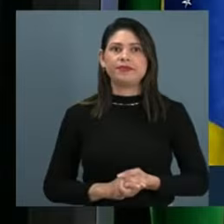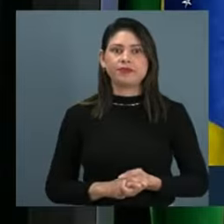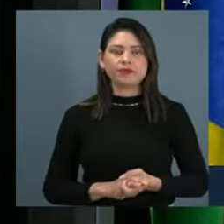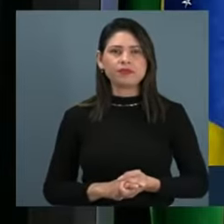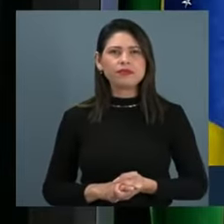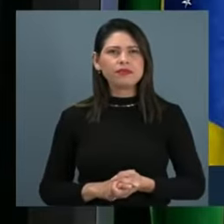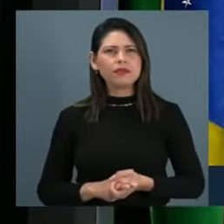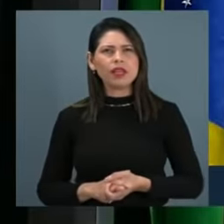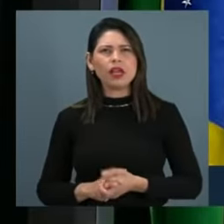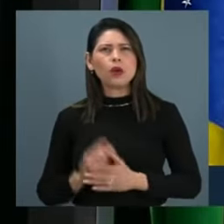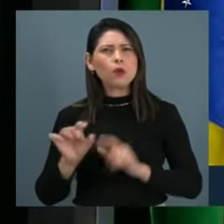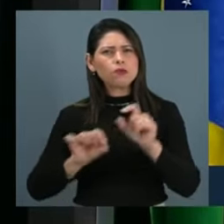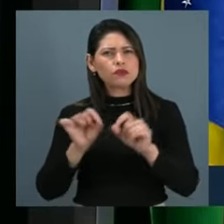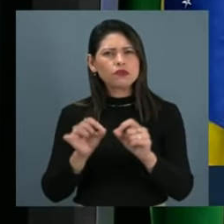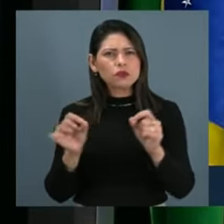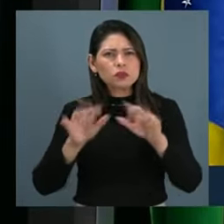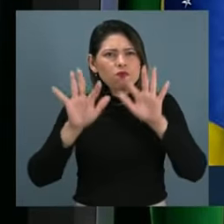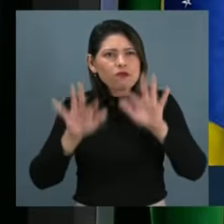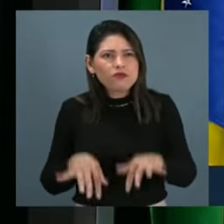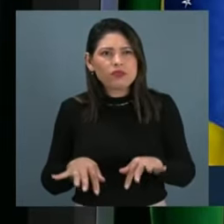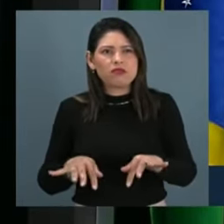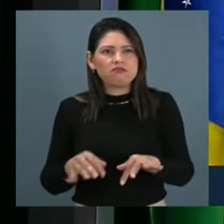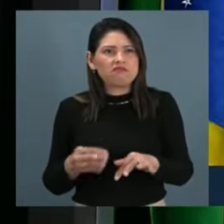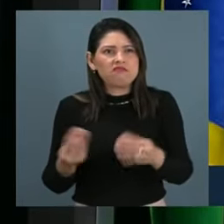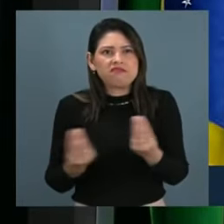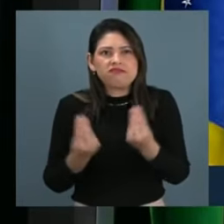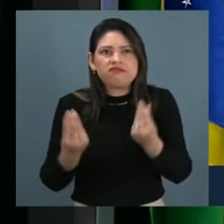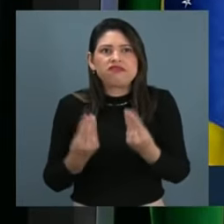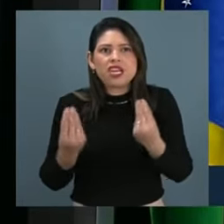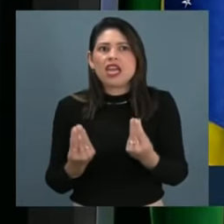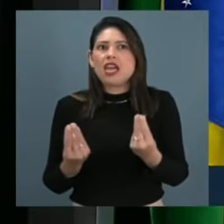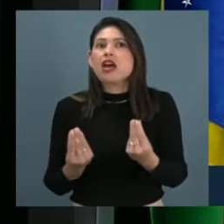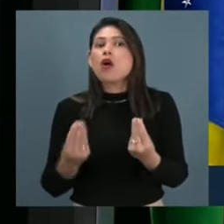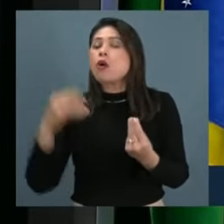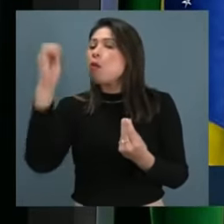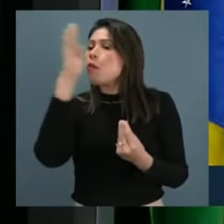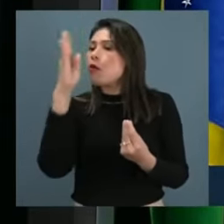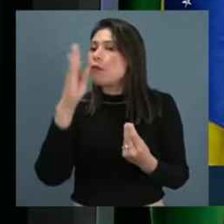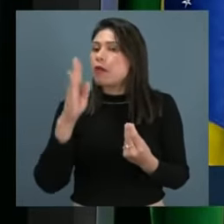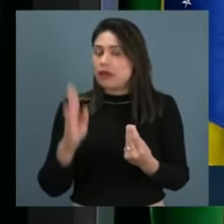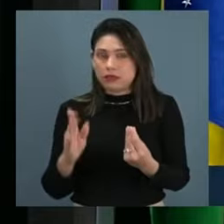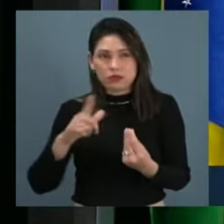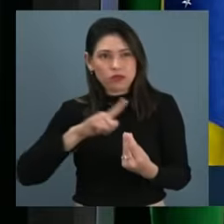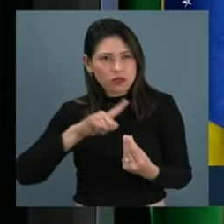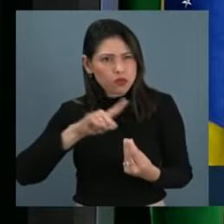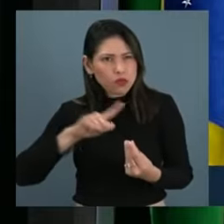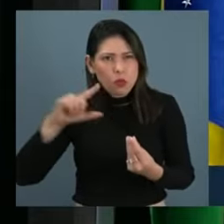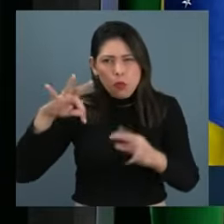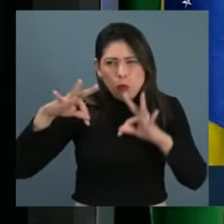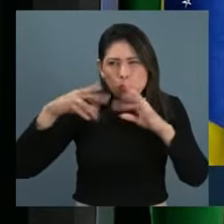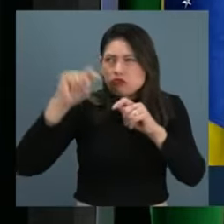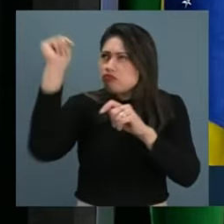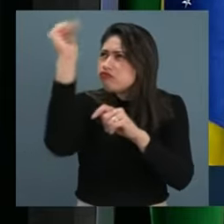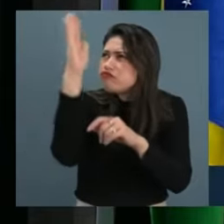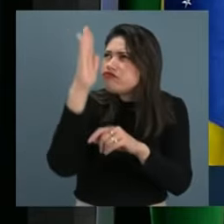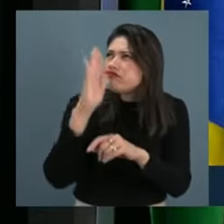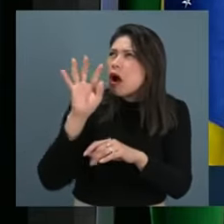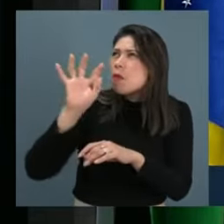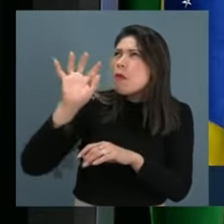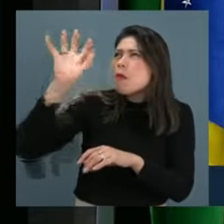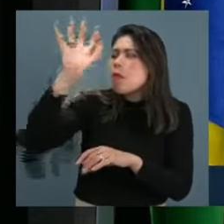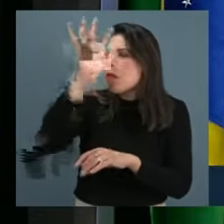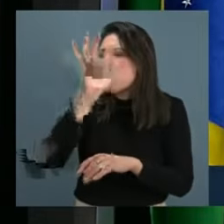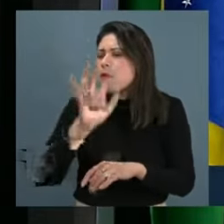final macabro, que deixou o Brasil inteiro em polvorosa, porque o Brasil é